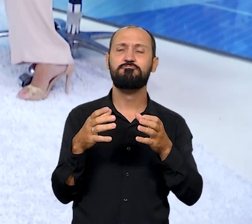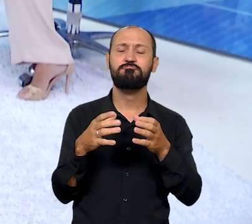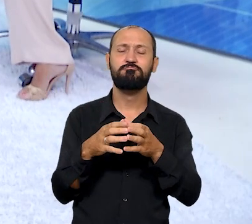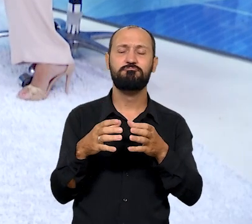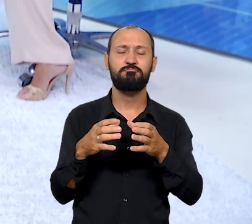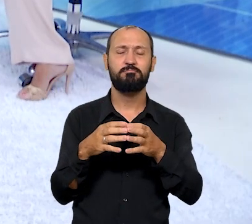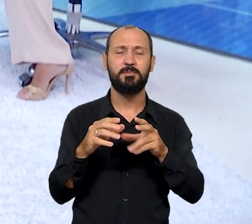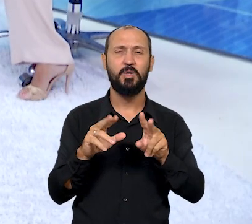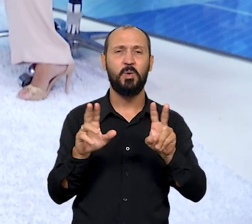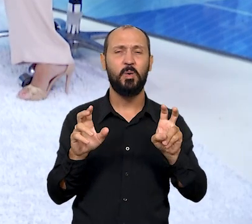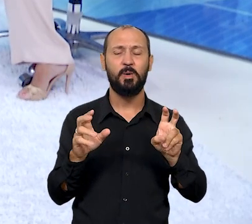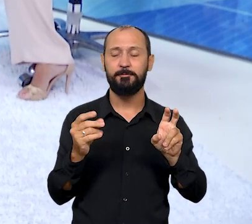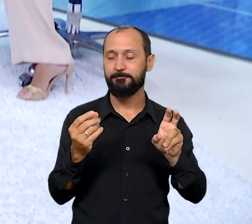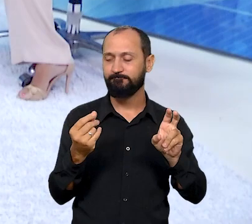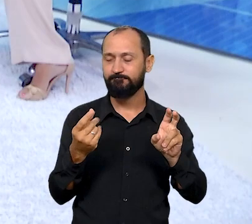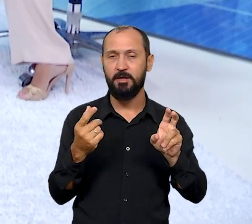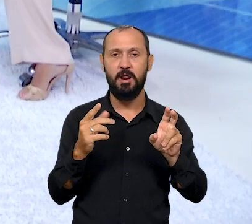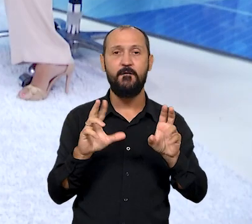bastante